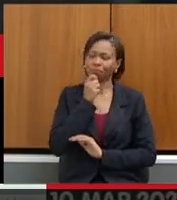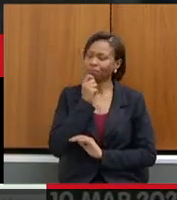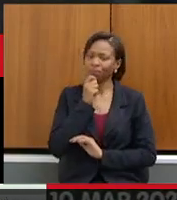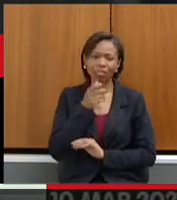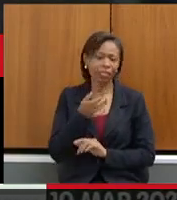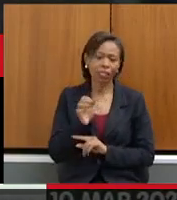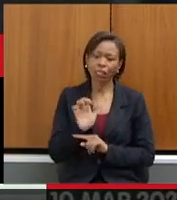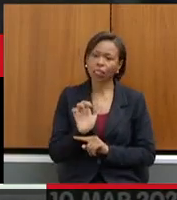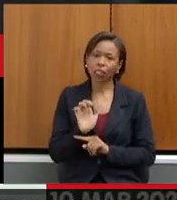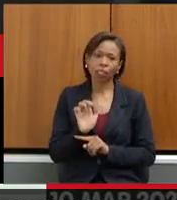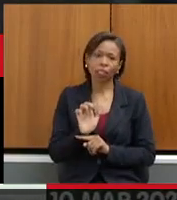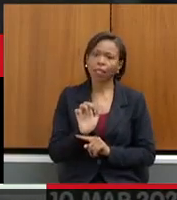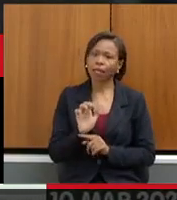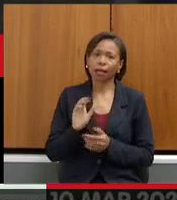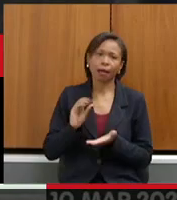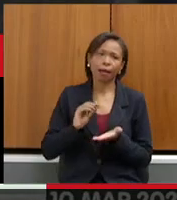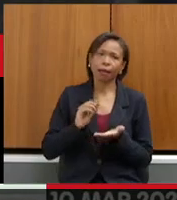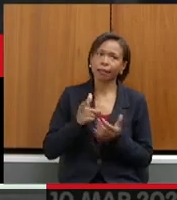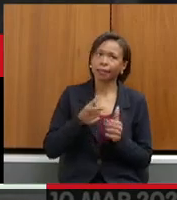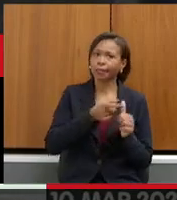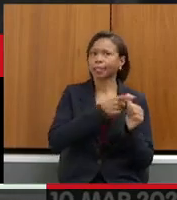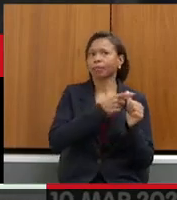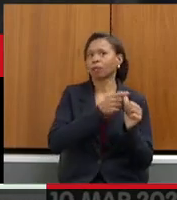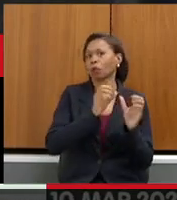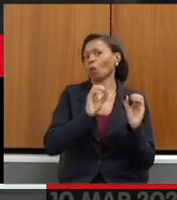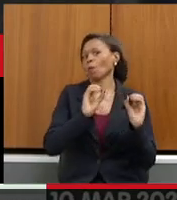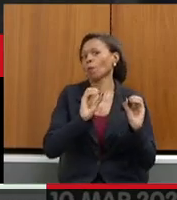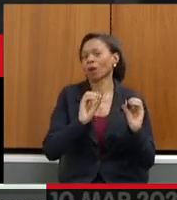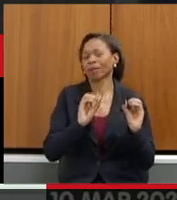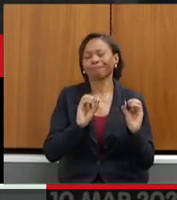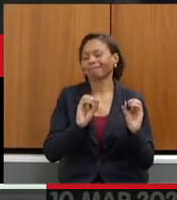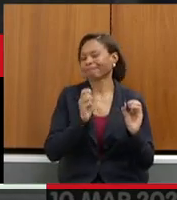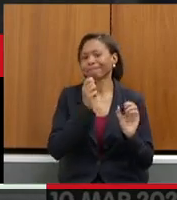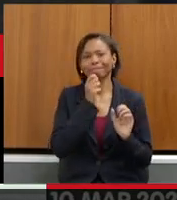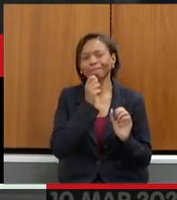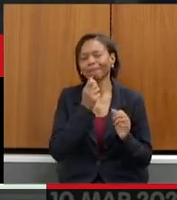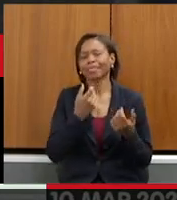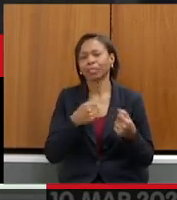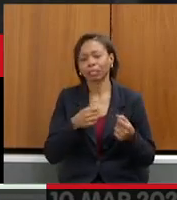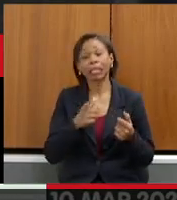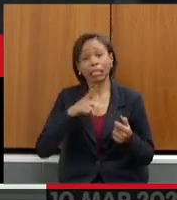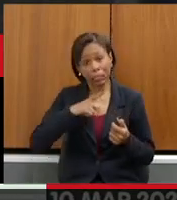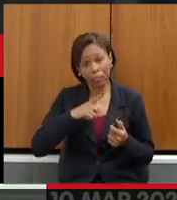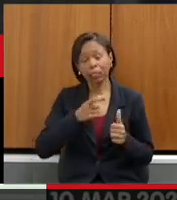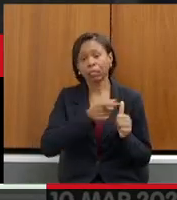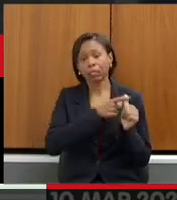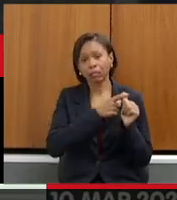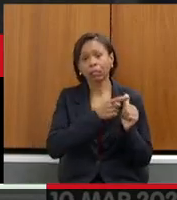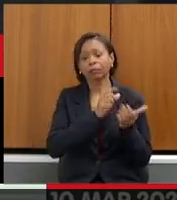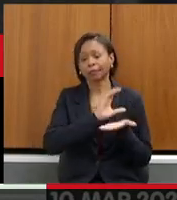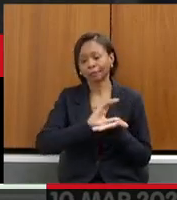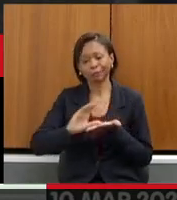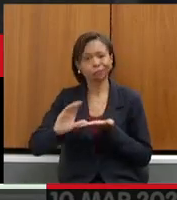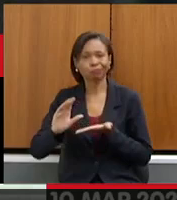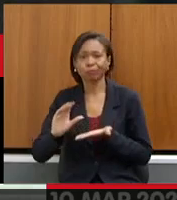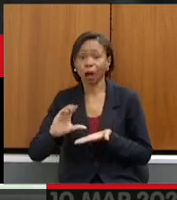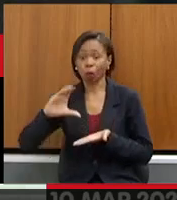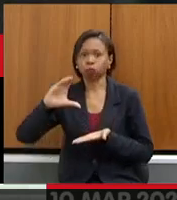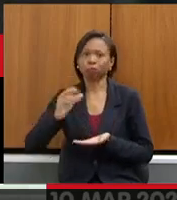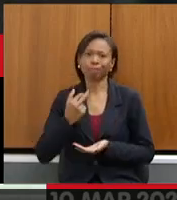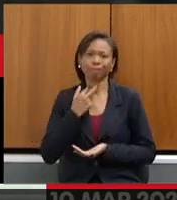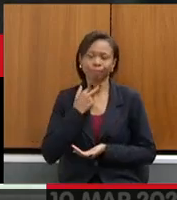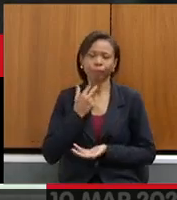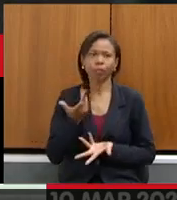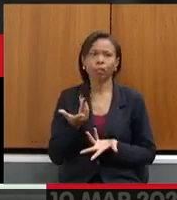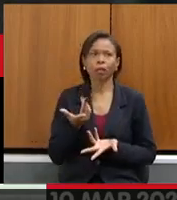é que não deve mais e que teria condição de ter investimento os autos em relação à testagem massa